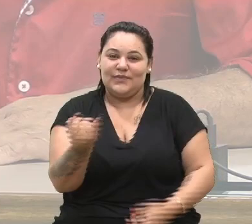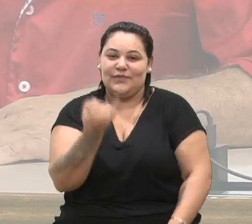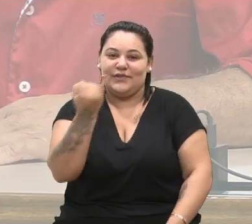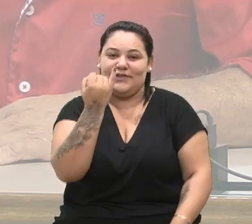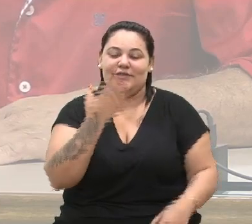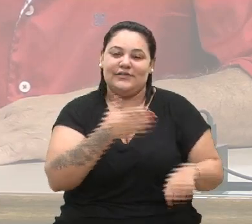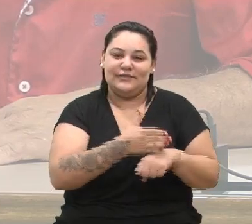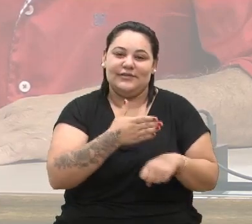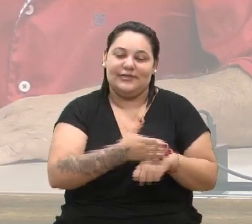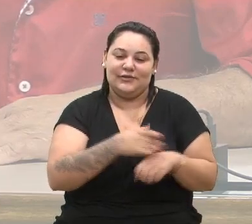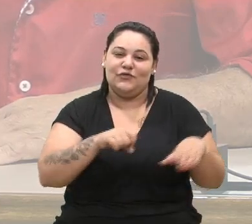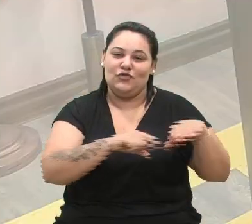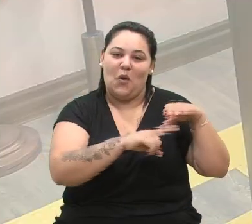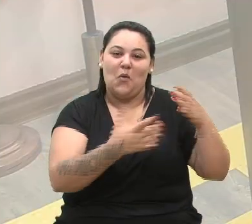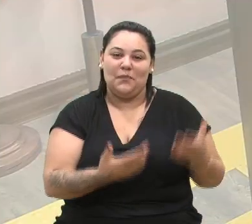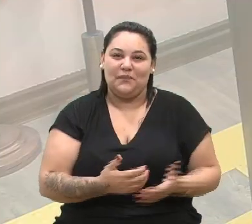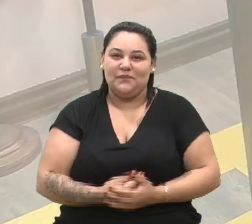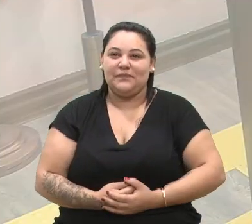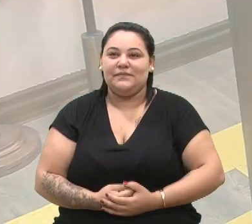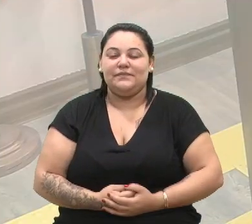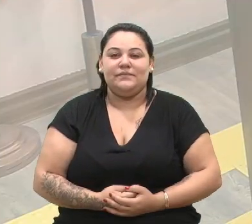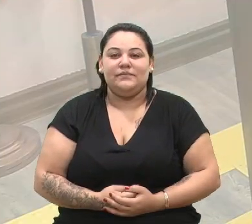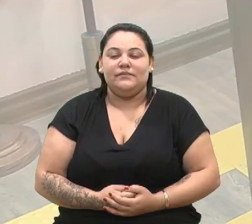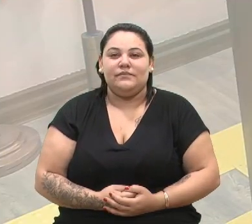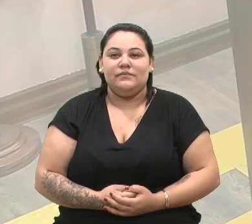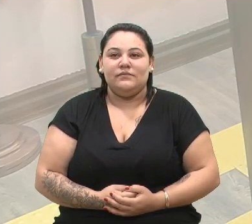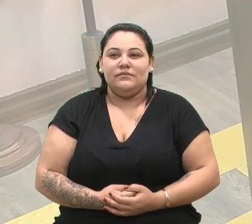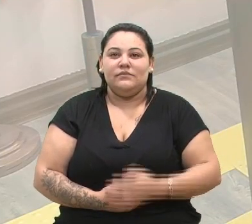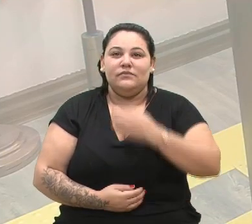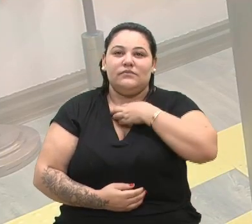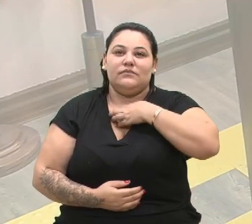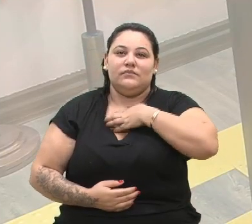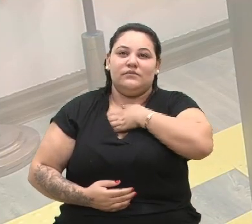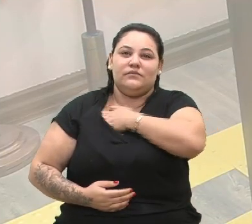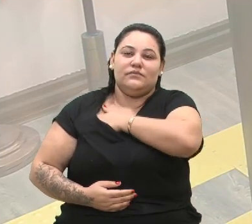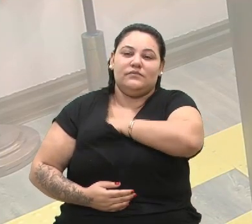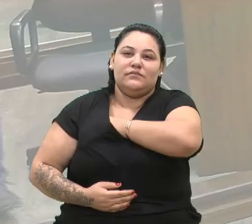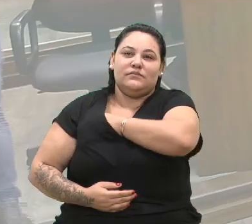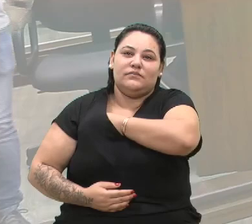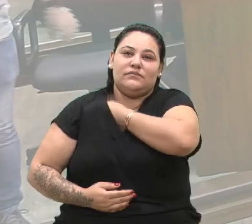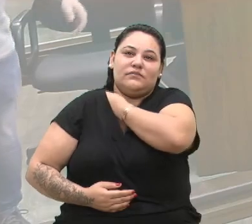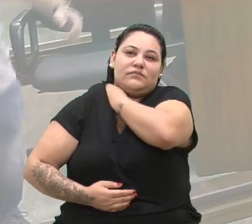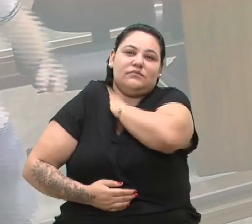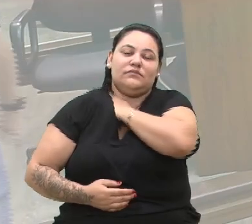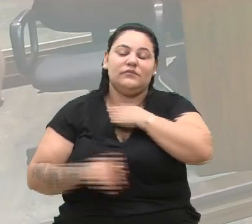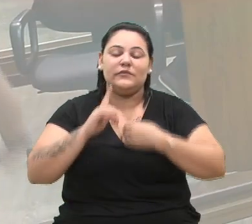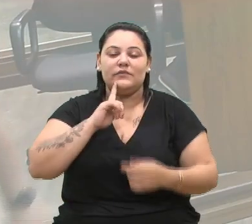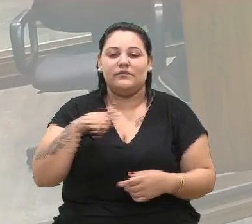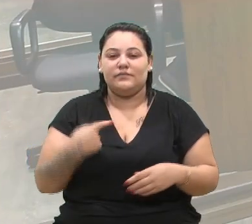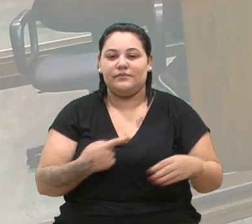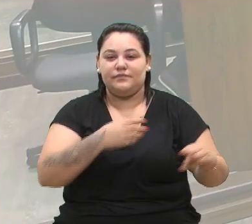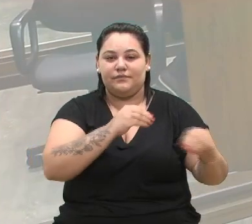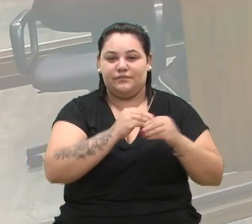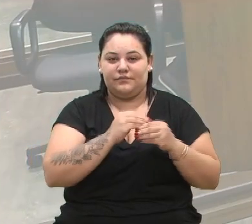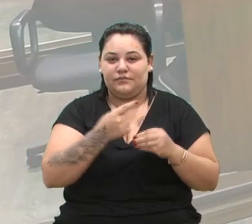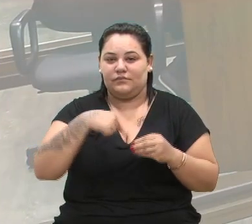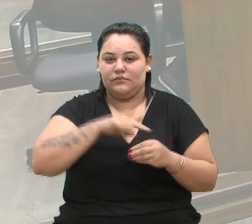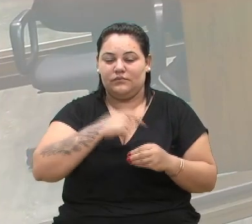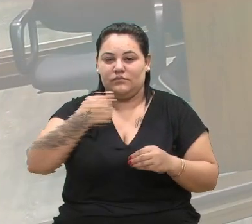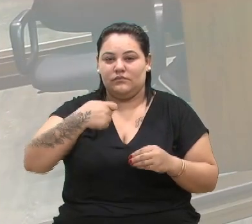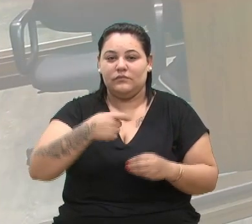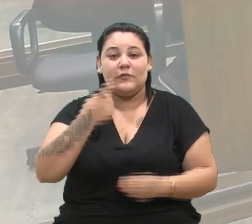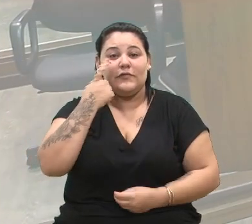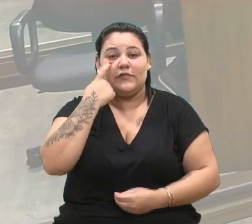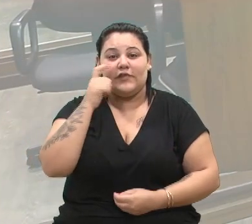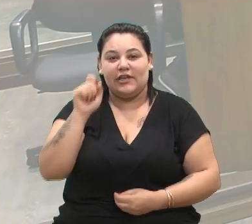Eu também peço uma parte. Obrigada, vereador. Se for rápida, vereador. Não, só para dizer que nós precisamos ver quem são os